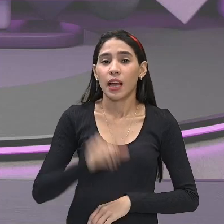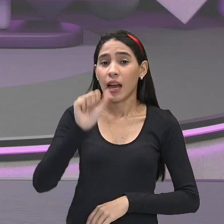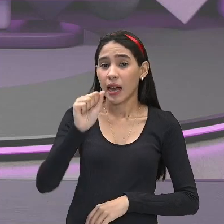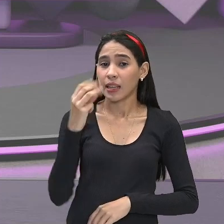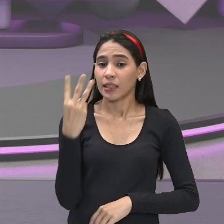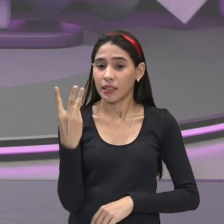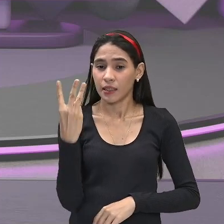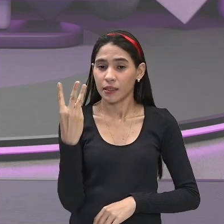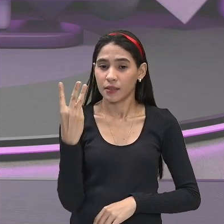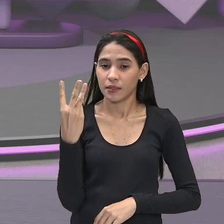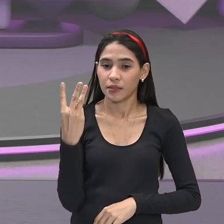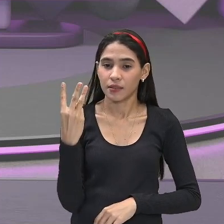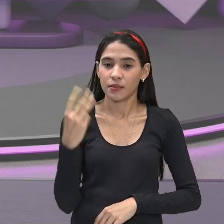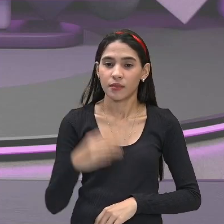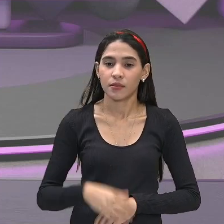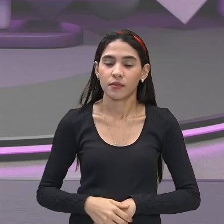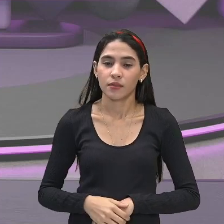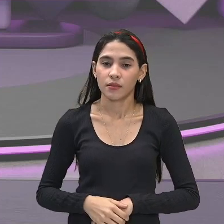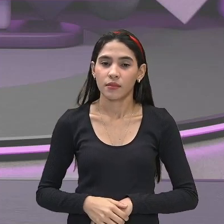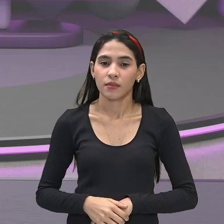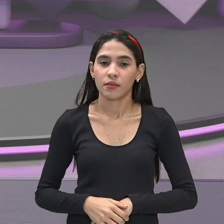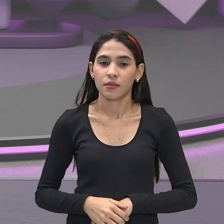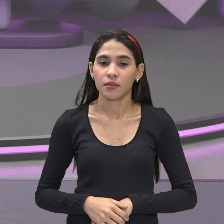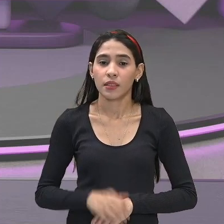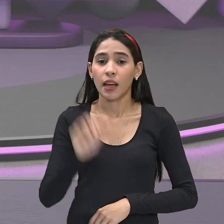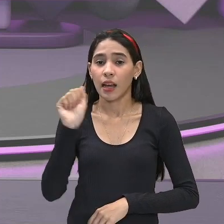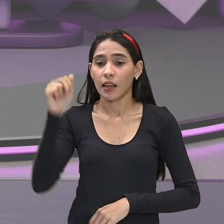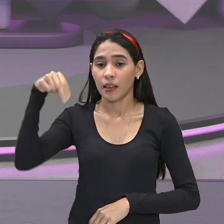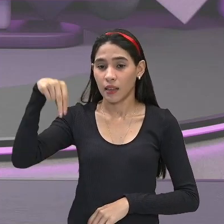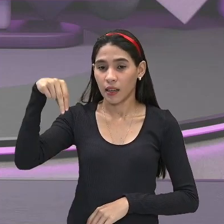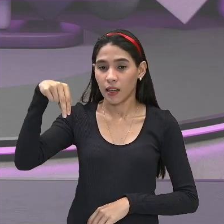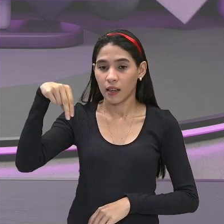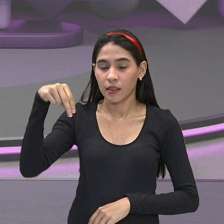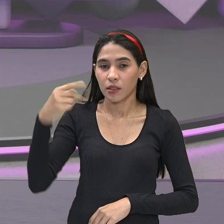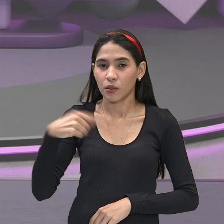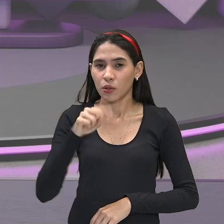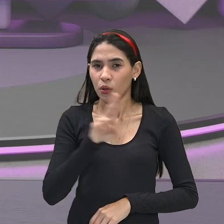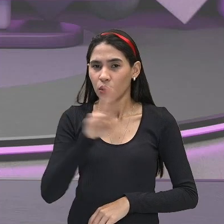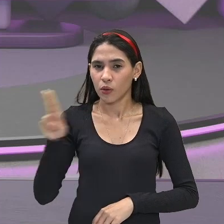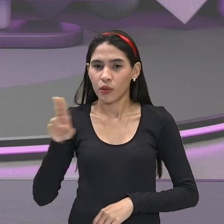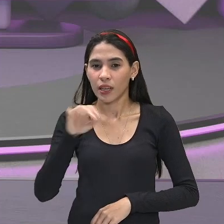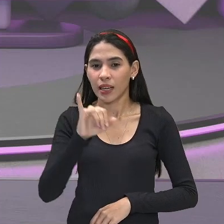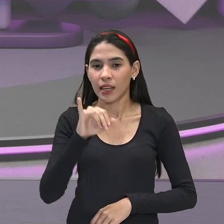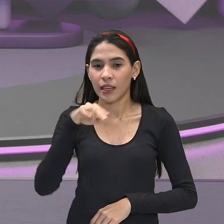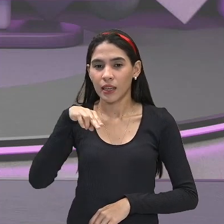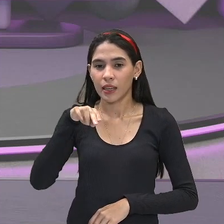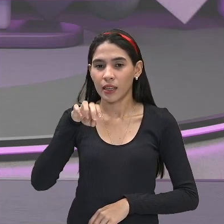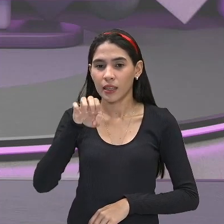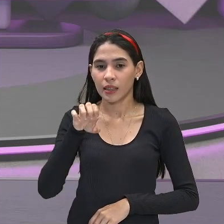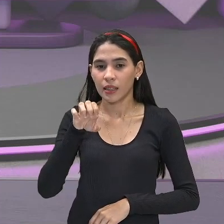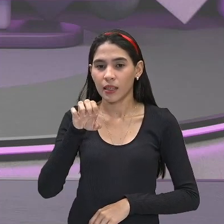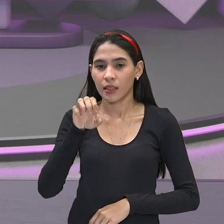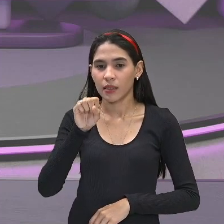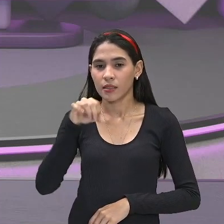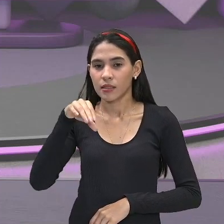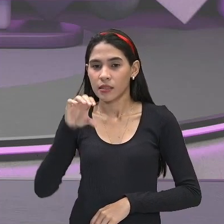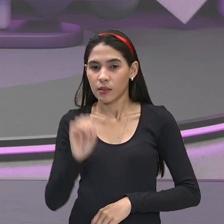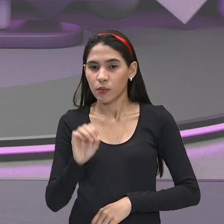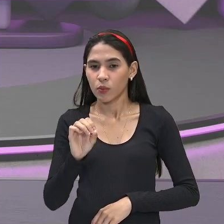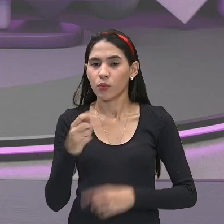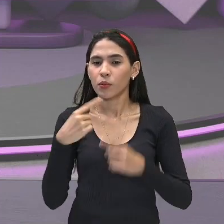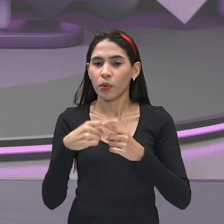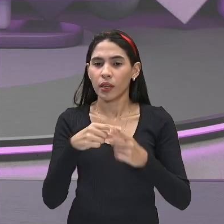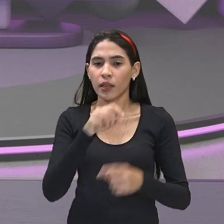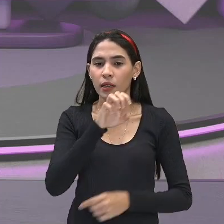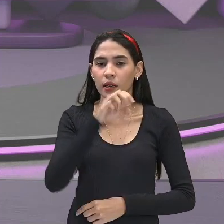A3, terceiro termo da sequência. E o AN nós chamamos de enésimo termo da sequência. Por que enésimo?